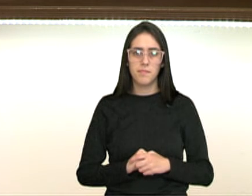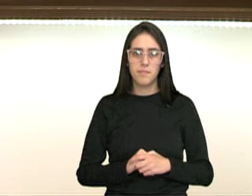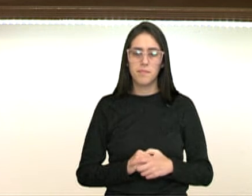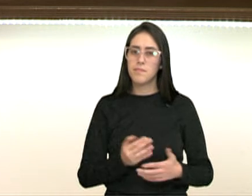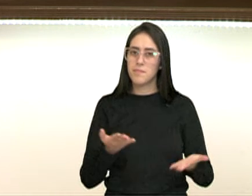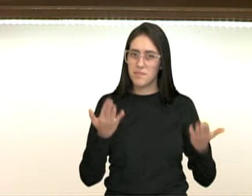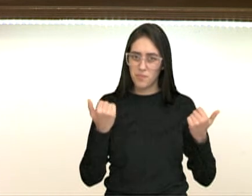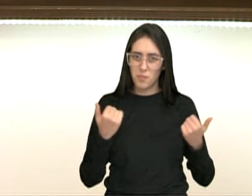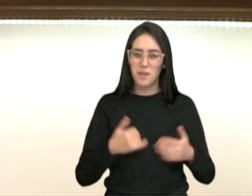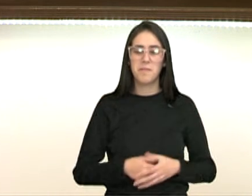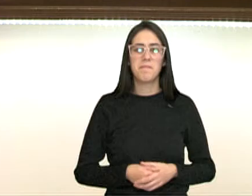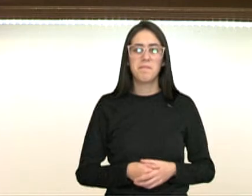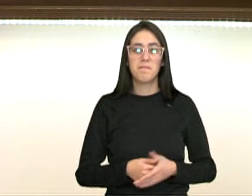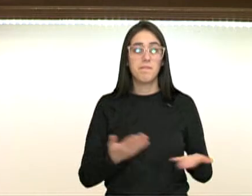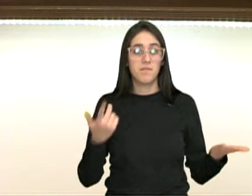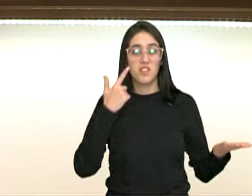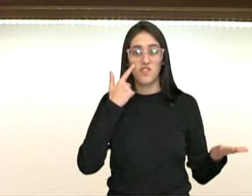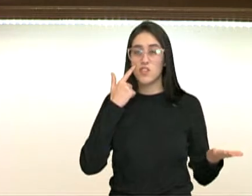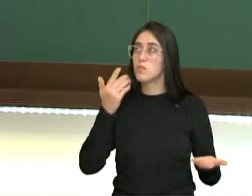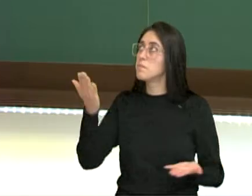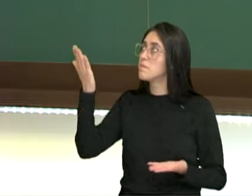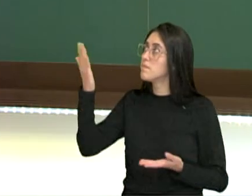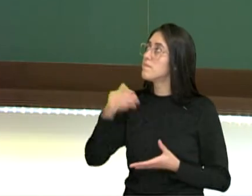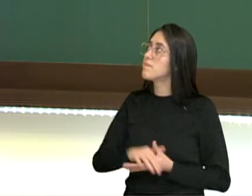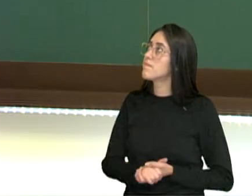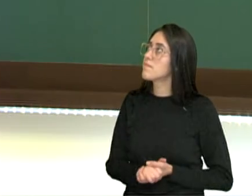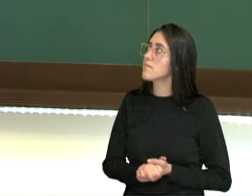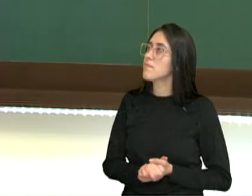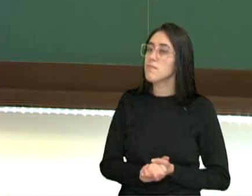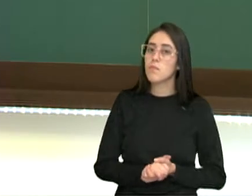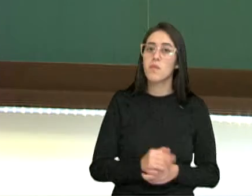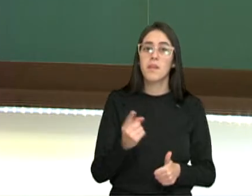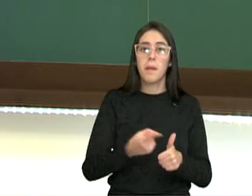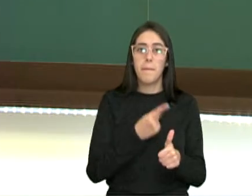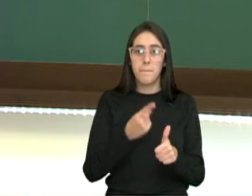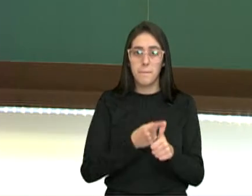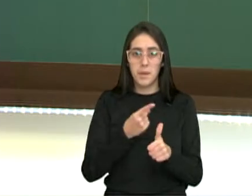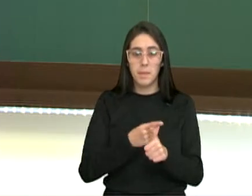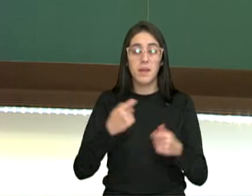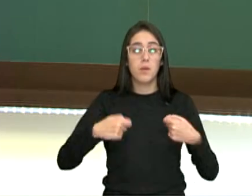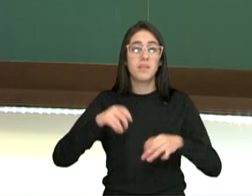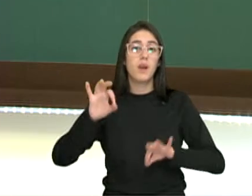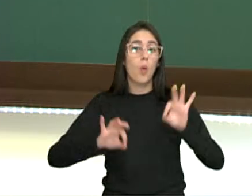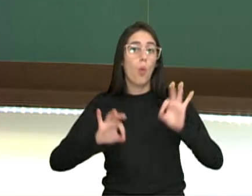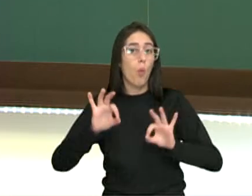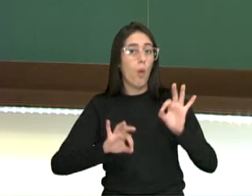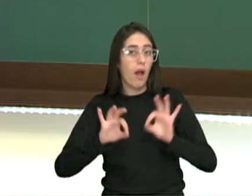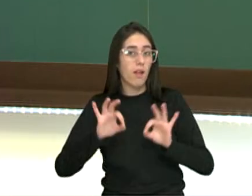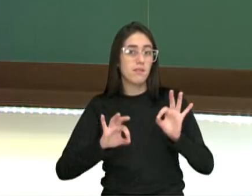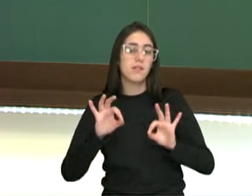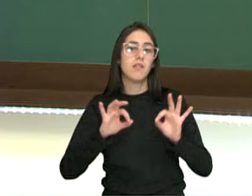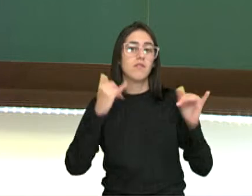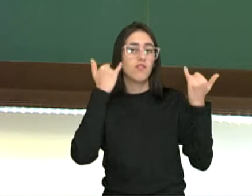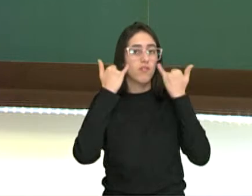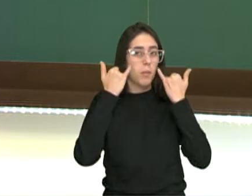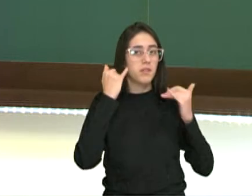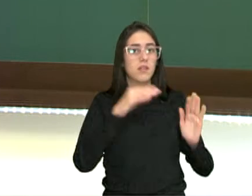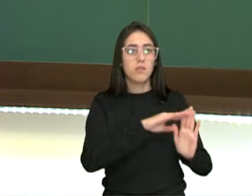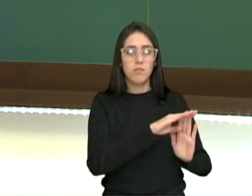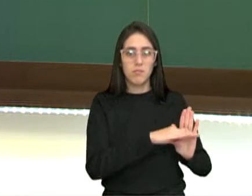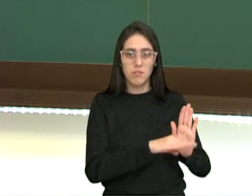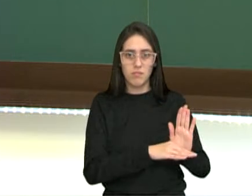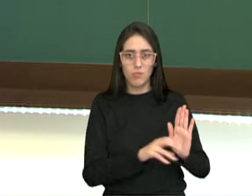Vamos lá, pessoal? Então vejam, nesse exercício, primeiro nós vamos ter que organizar as nossas